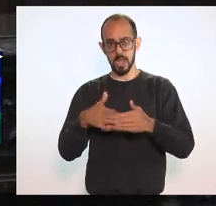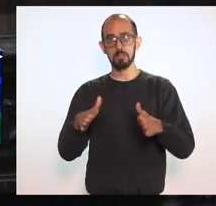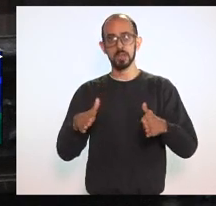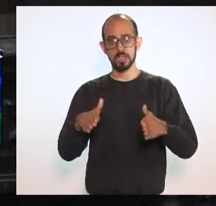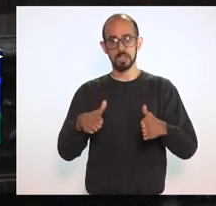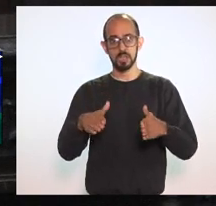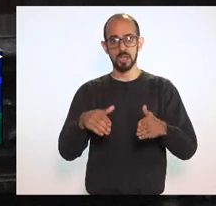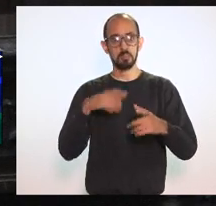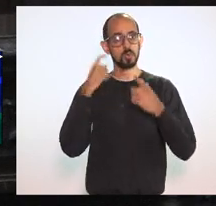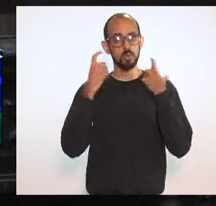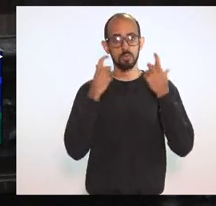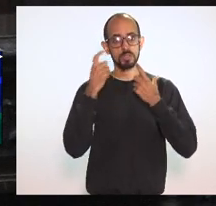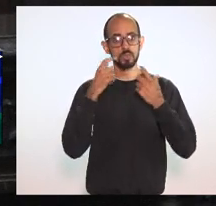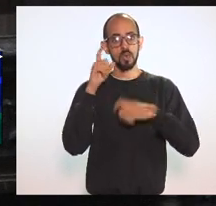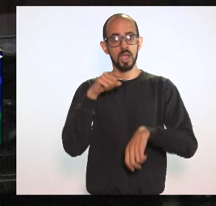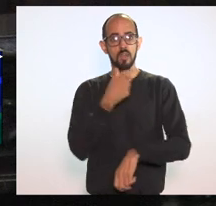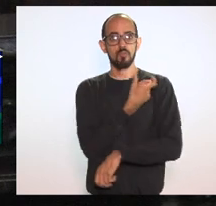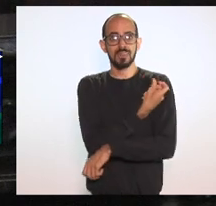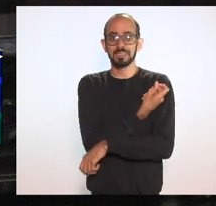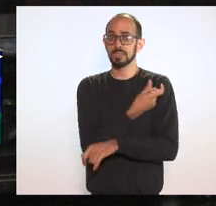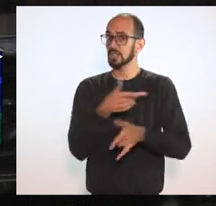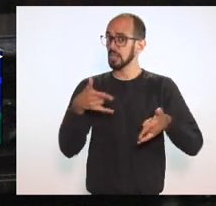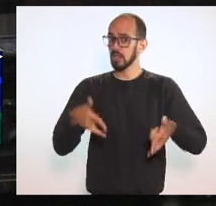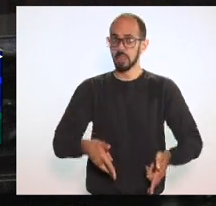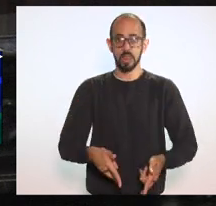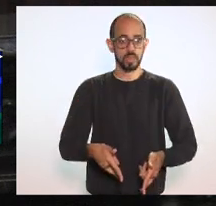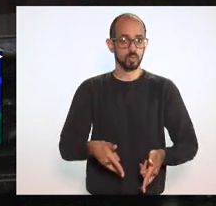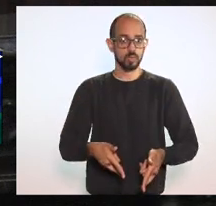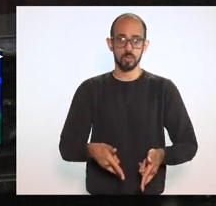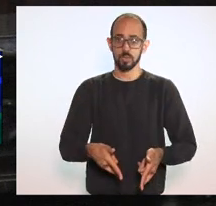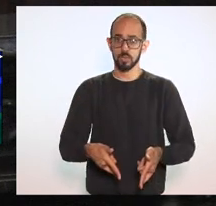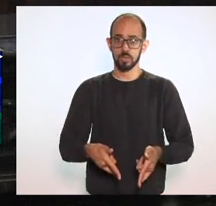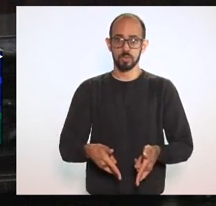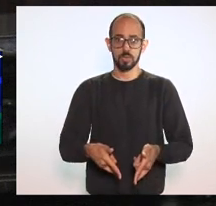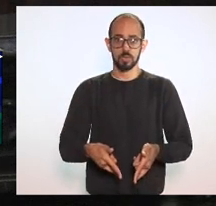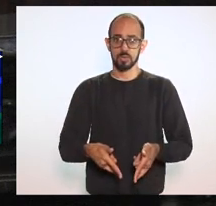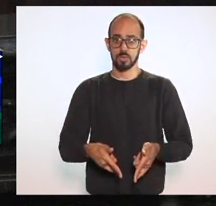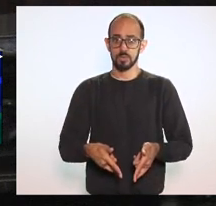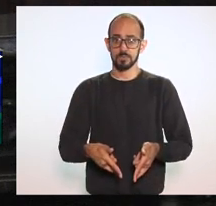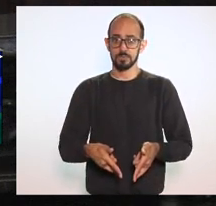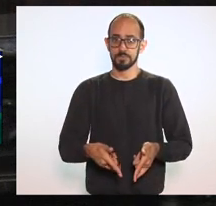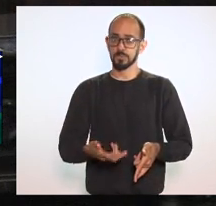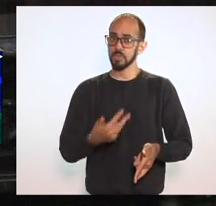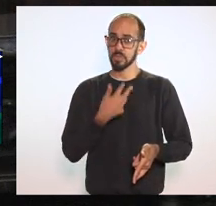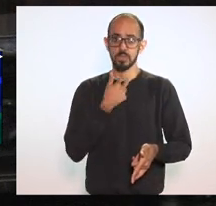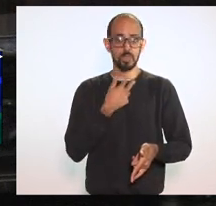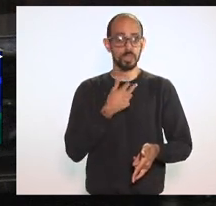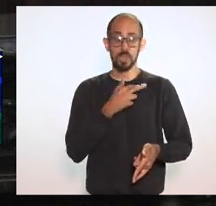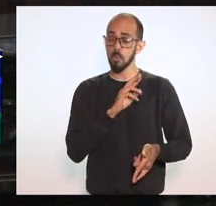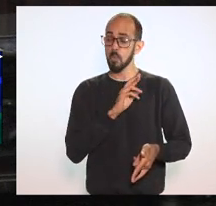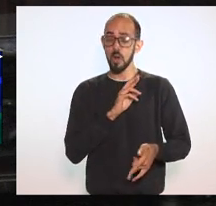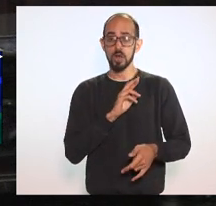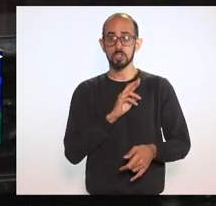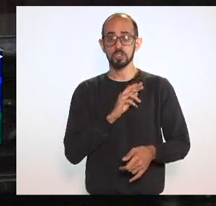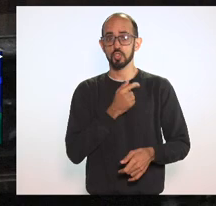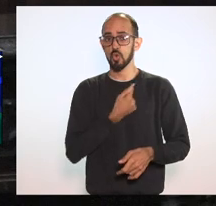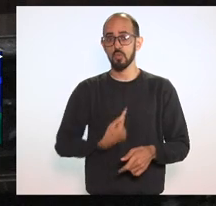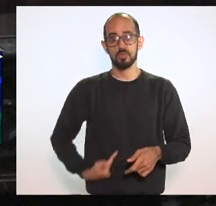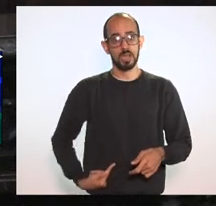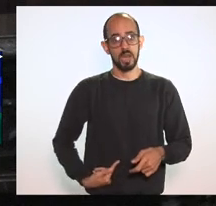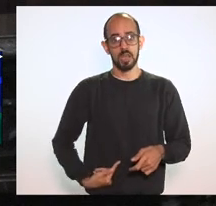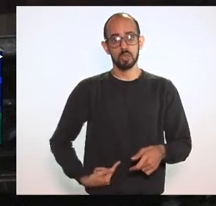vacina eleito não não haverá por parte do governador um